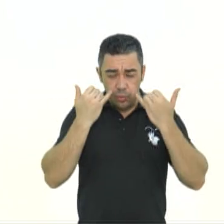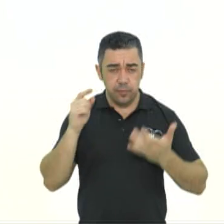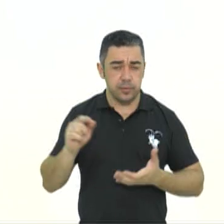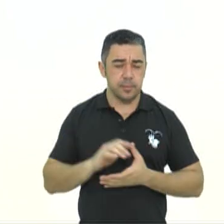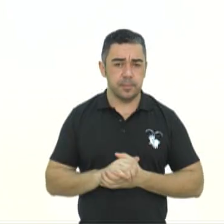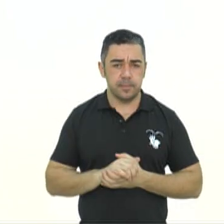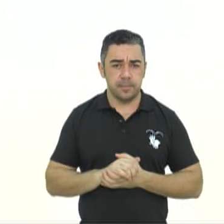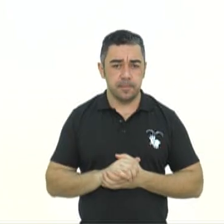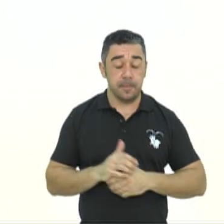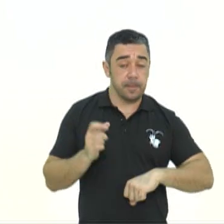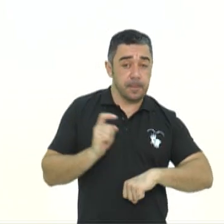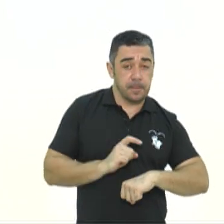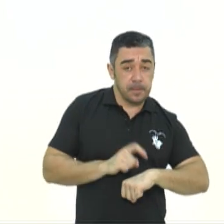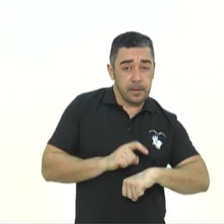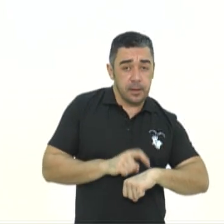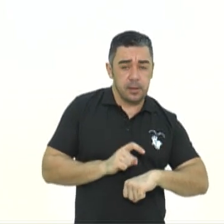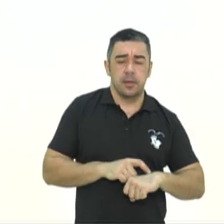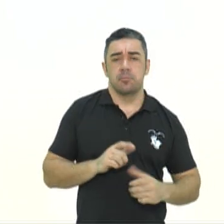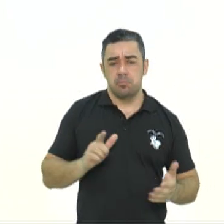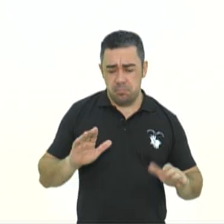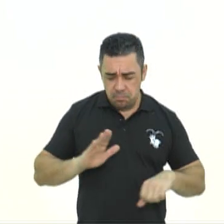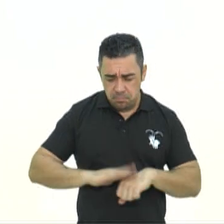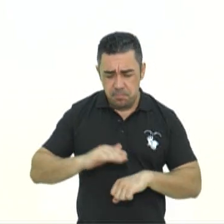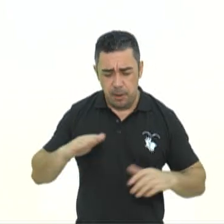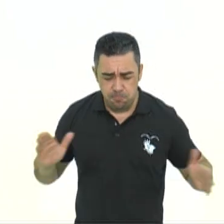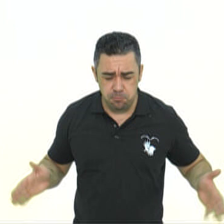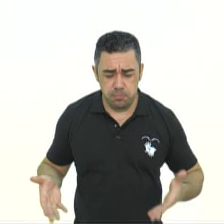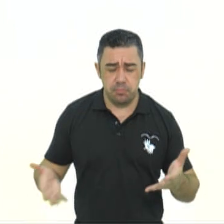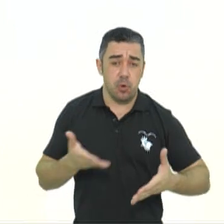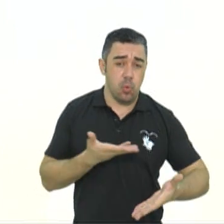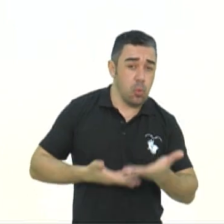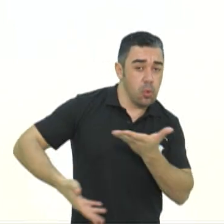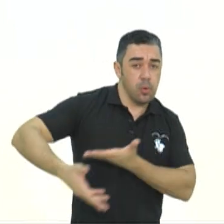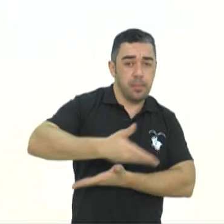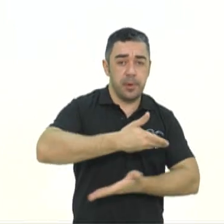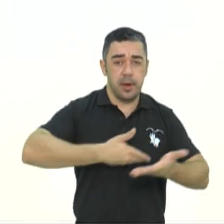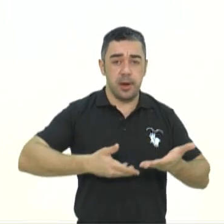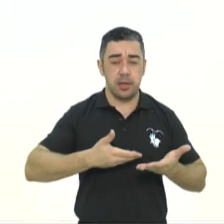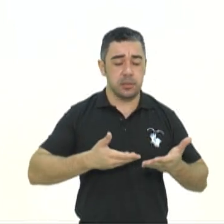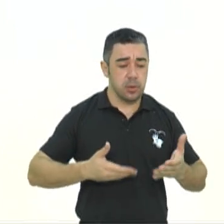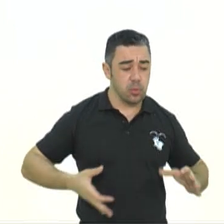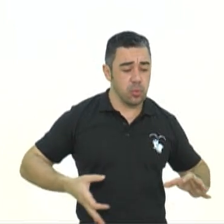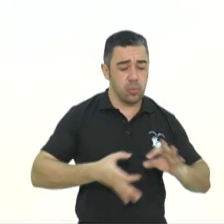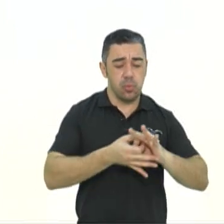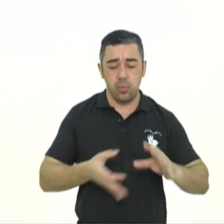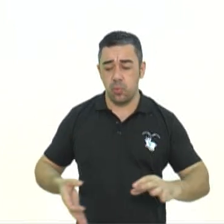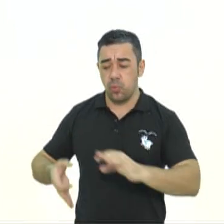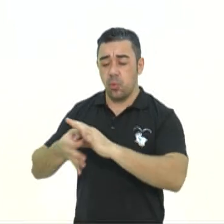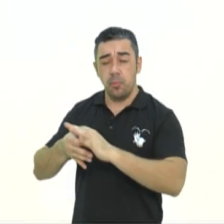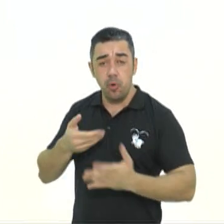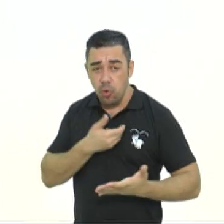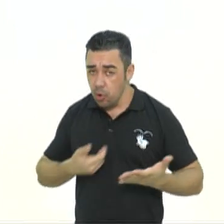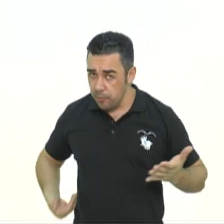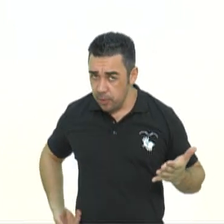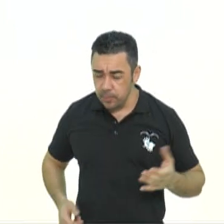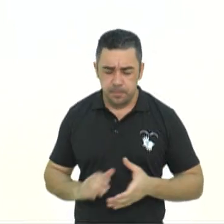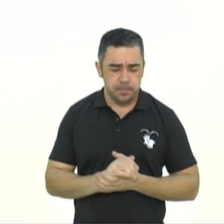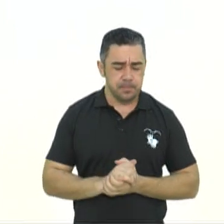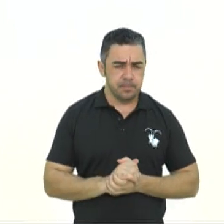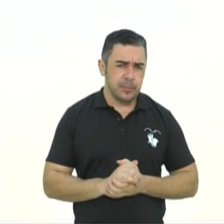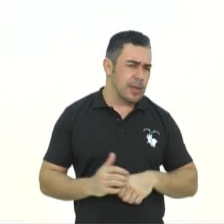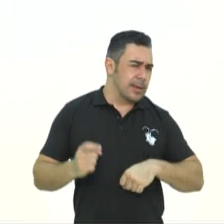de intensificar a cooperação entre os órgãos governamentais. Em que tempo e pessoa